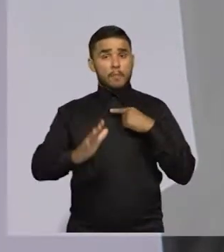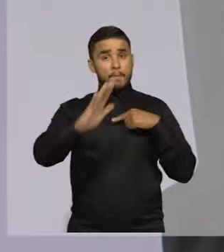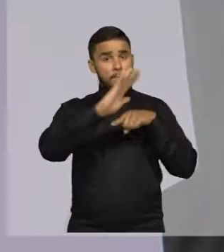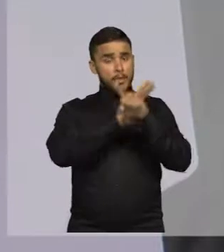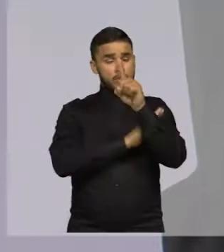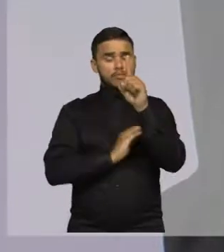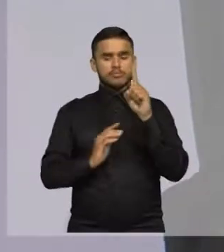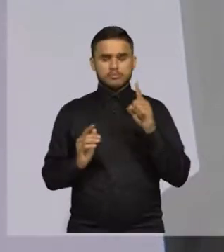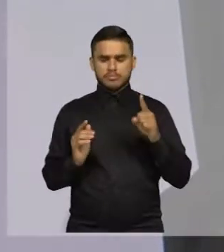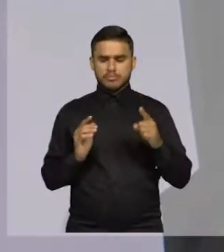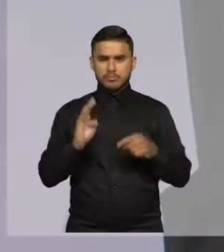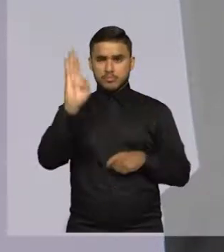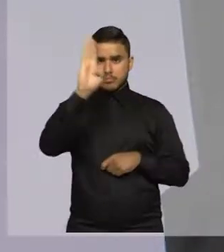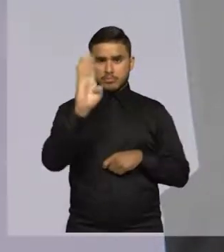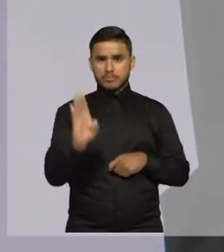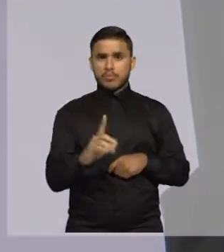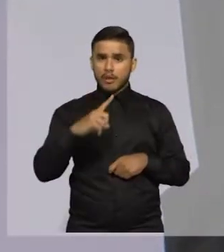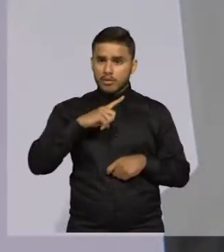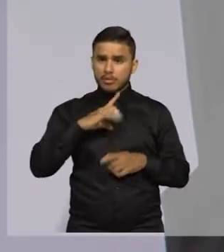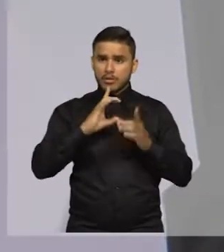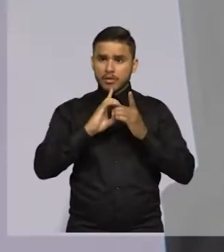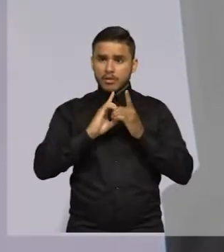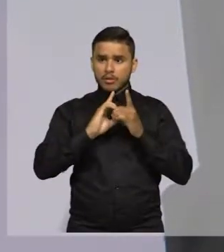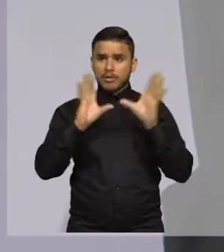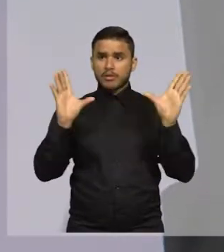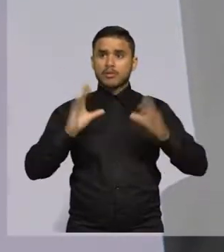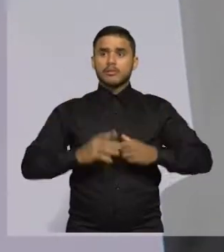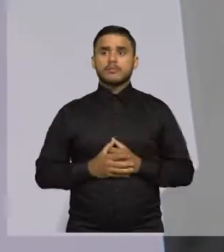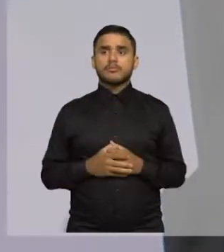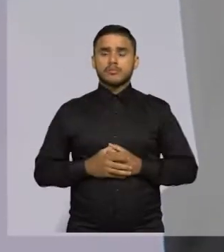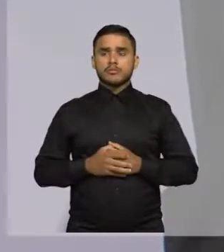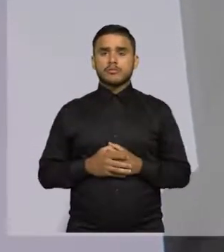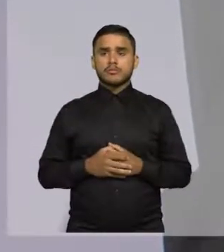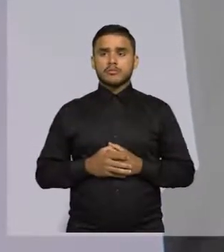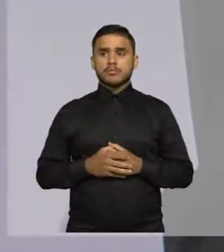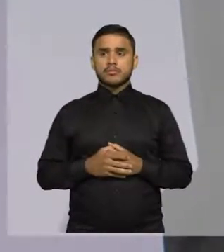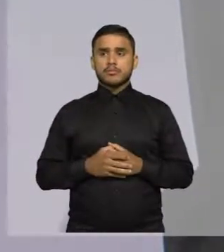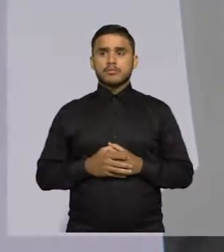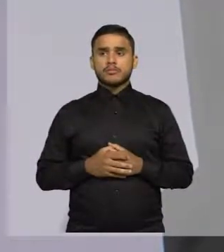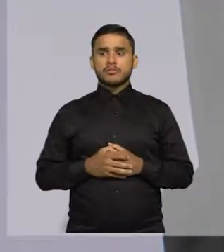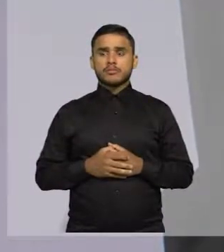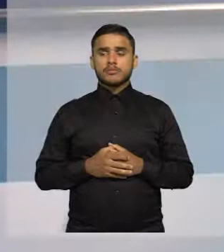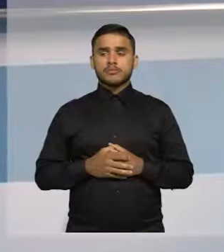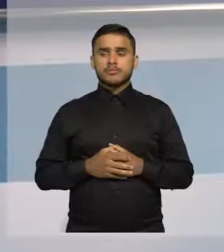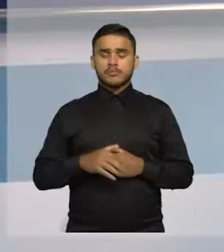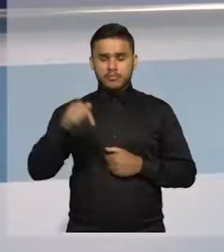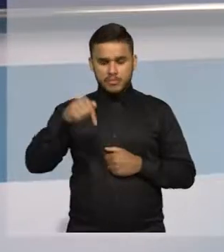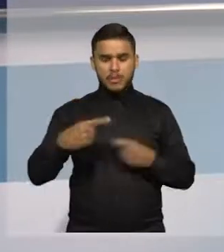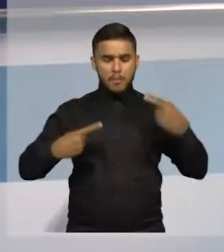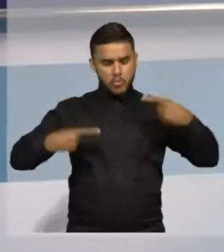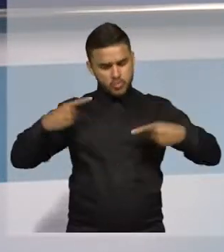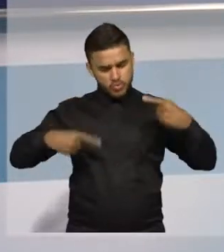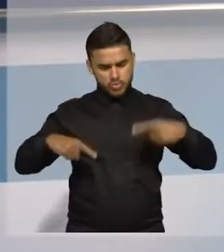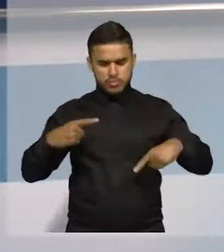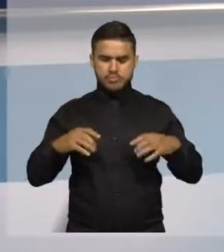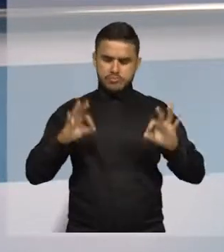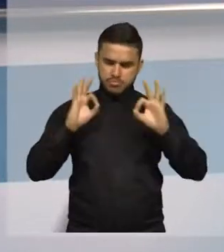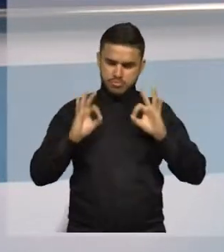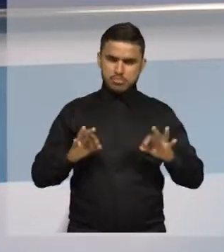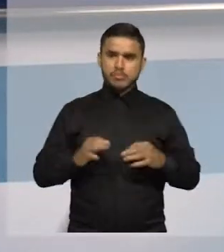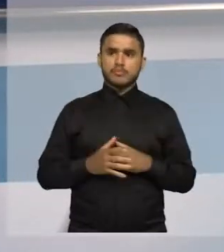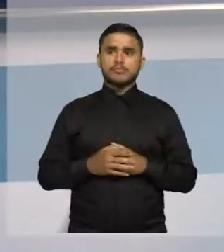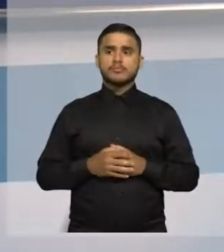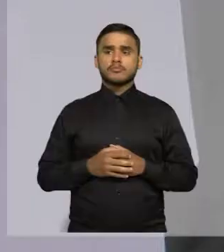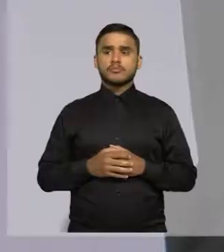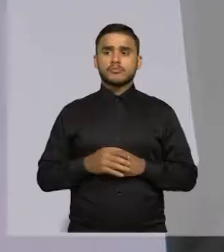uma pergunta. O Brasil tem uma democracia? Do ponto de vista formal, sim. Formal, político,